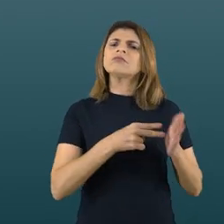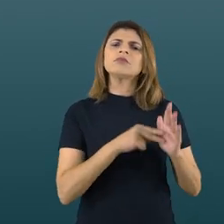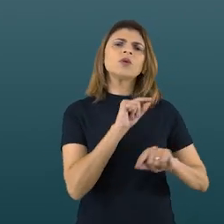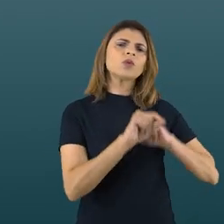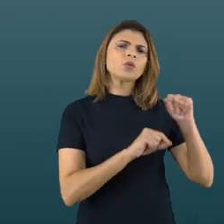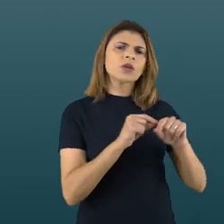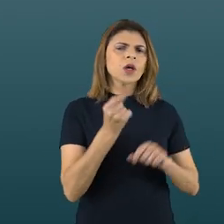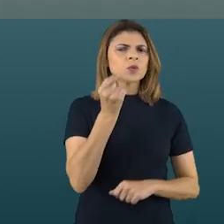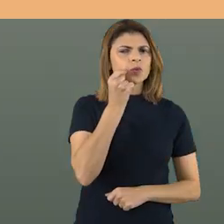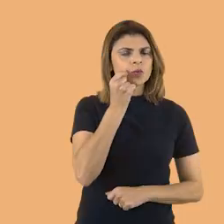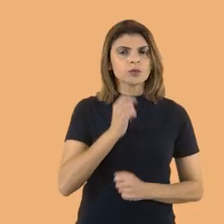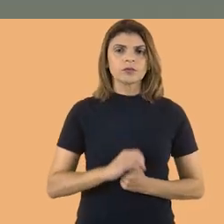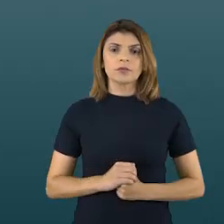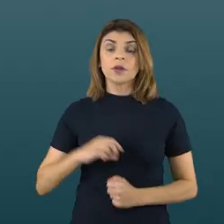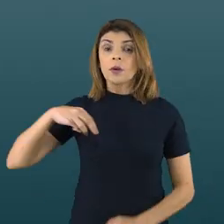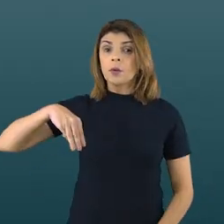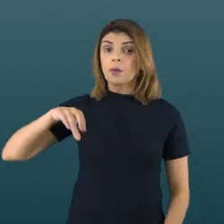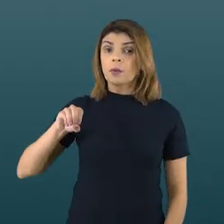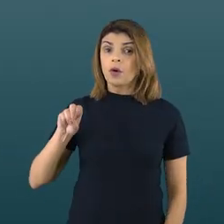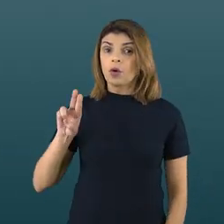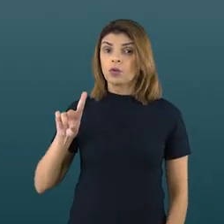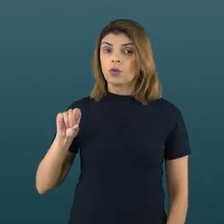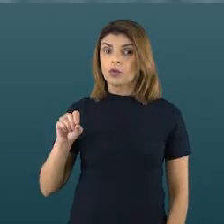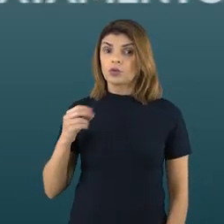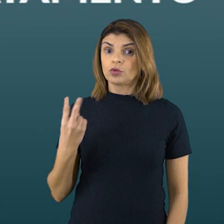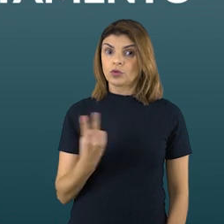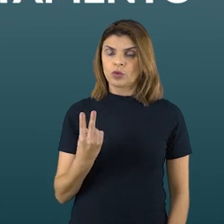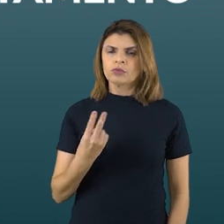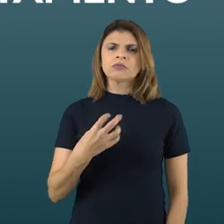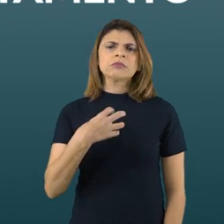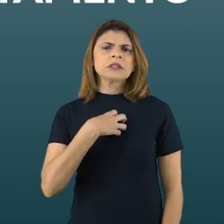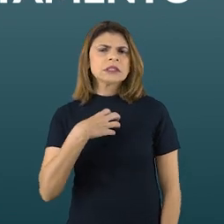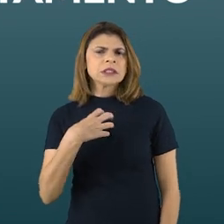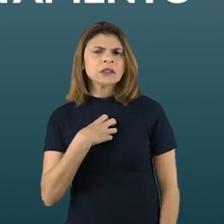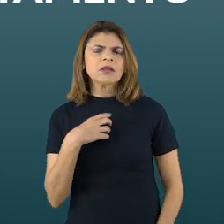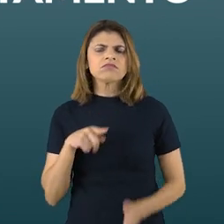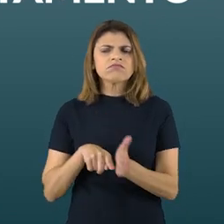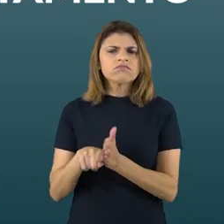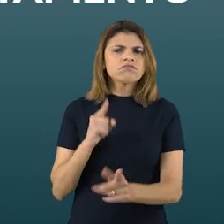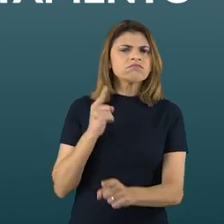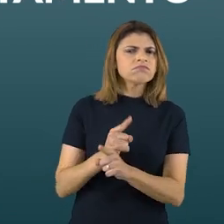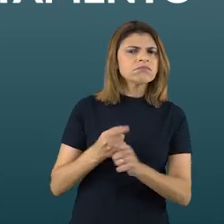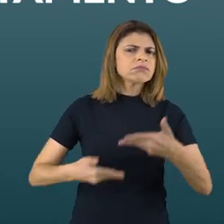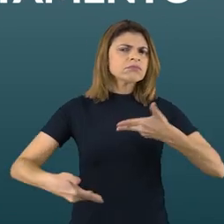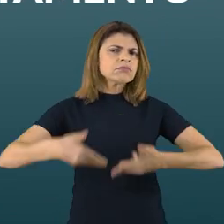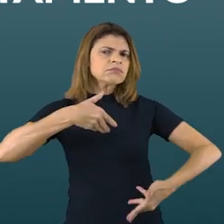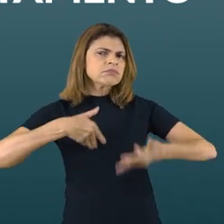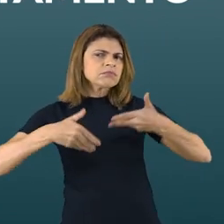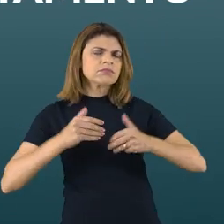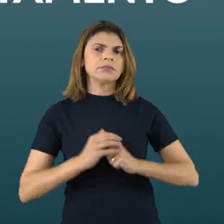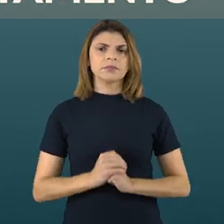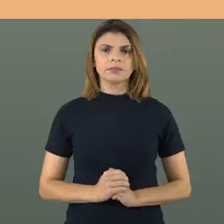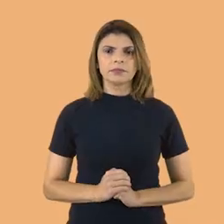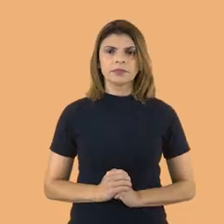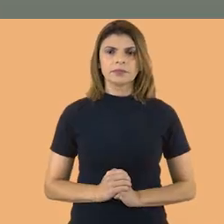leptospirose? Módulo 2 – Sinais, sintomas, diagnóstico e